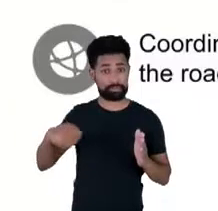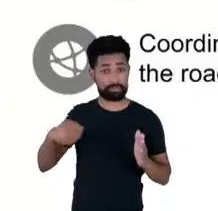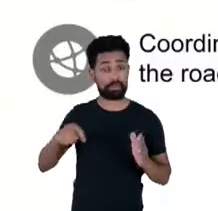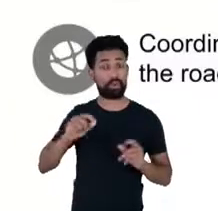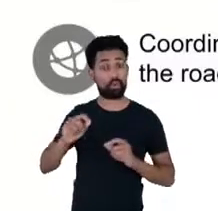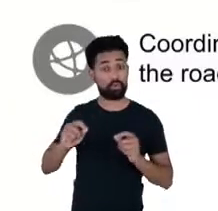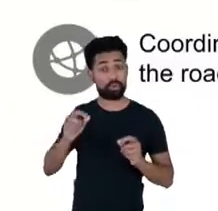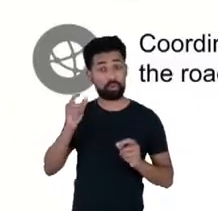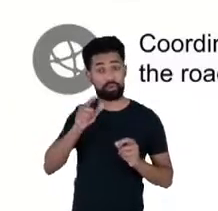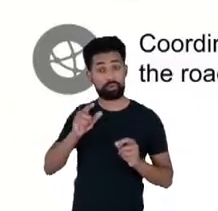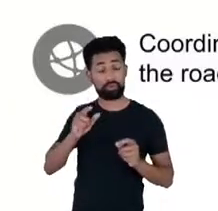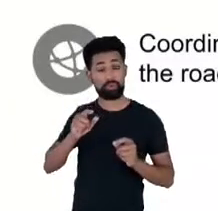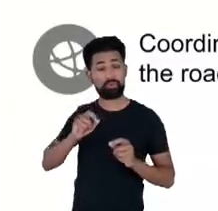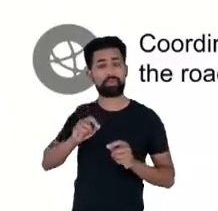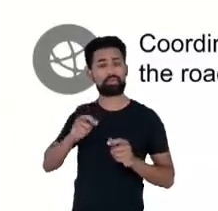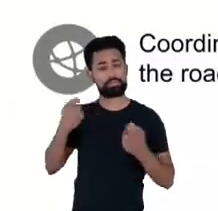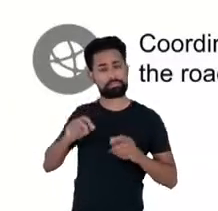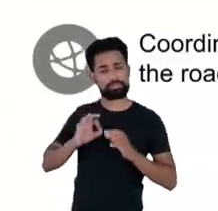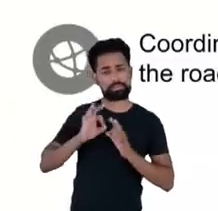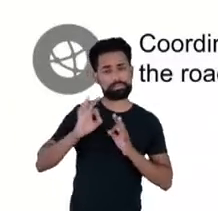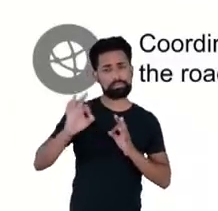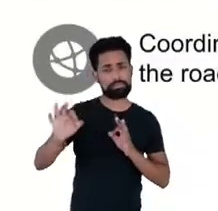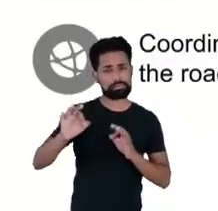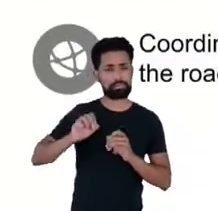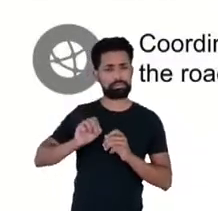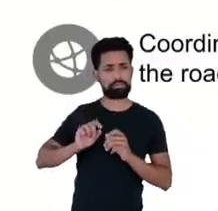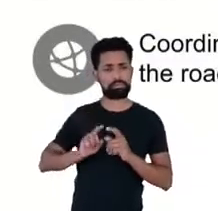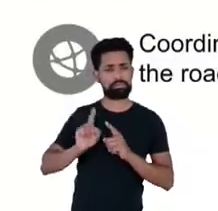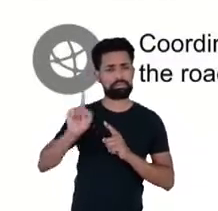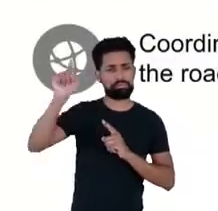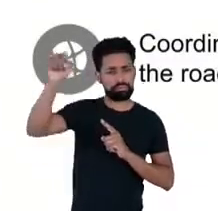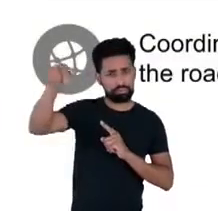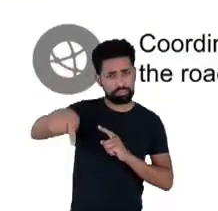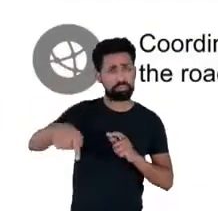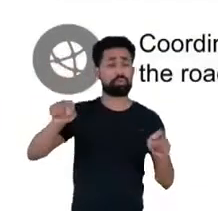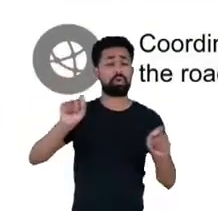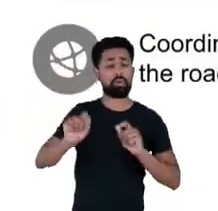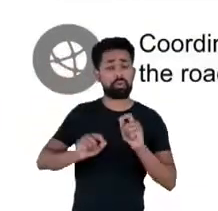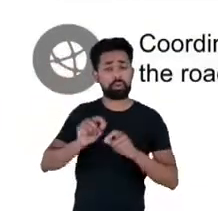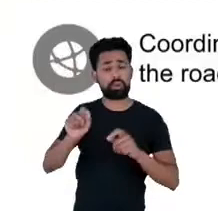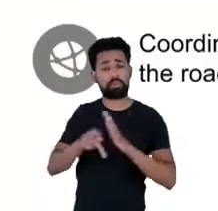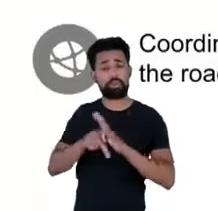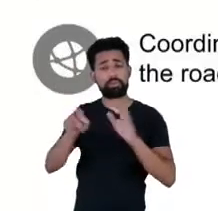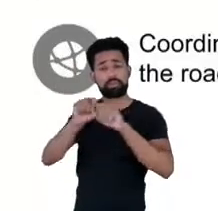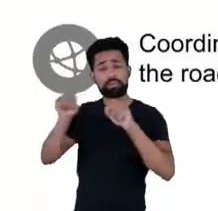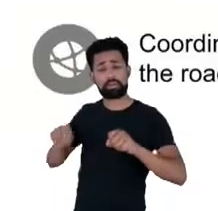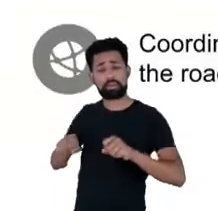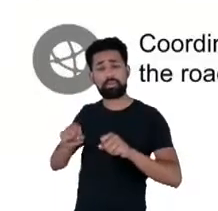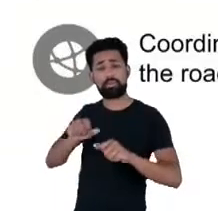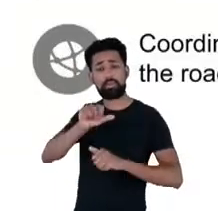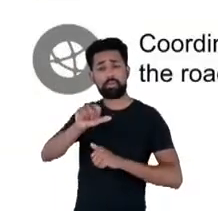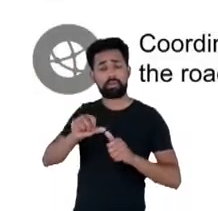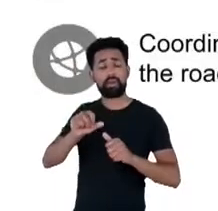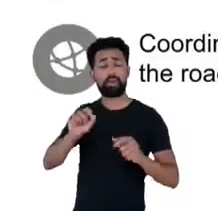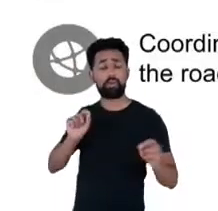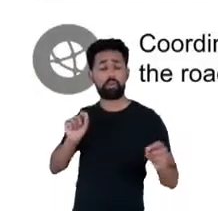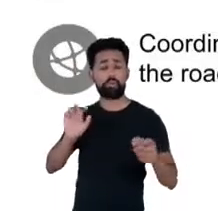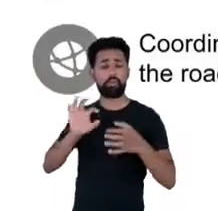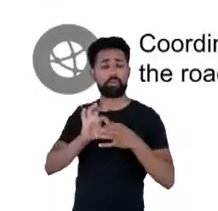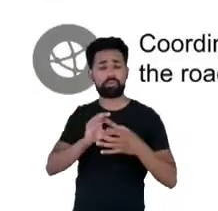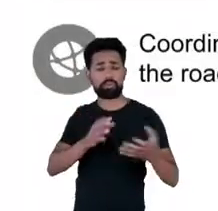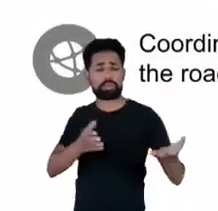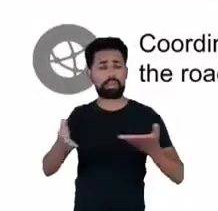sistema energético integrado e mudar de um sistema, processo independente, para um sistema interativo. E deve coordenar